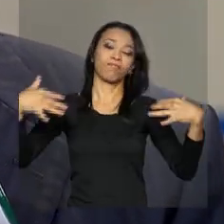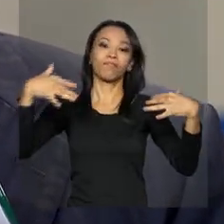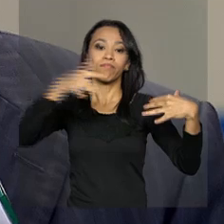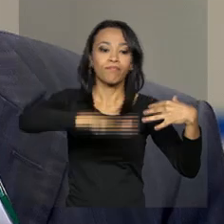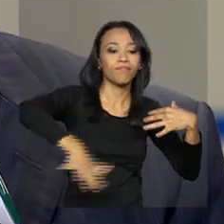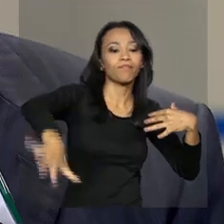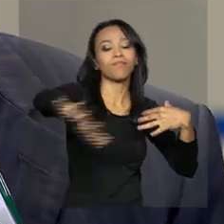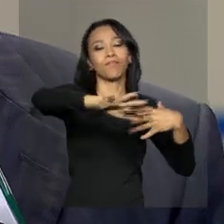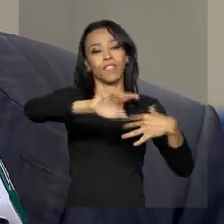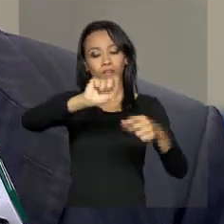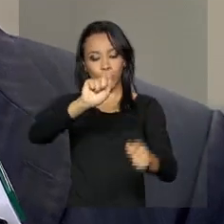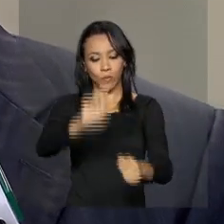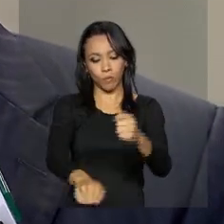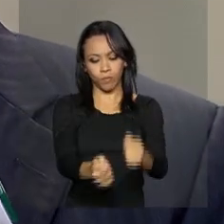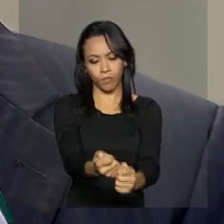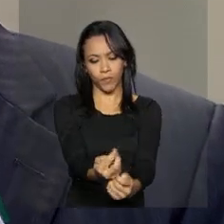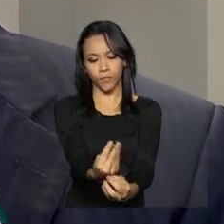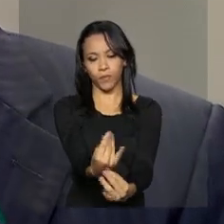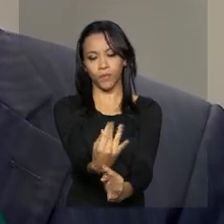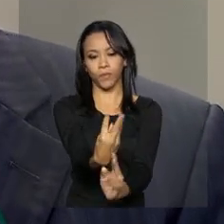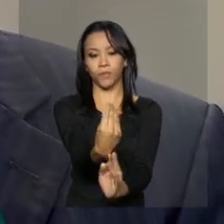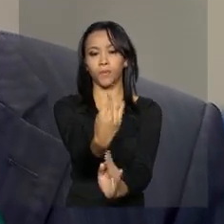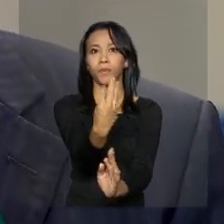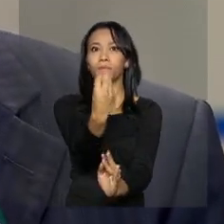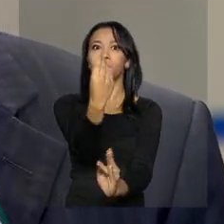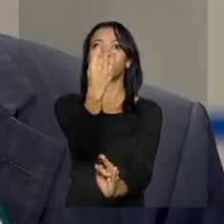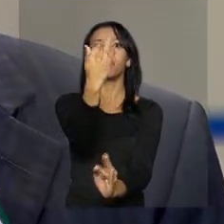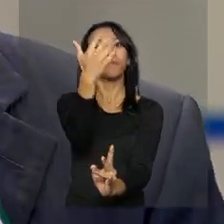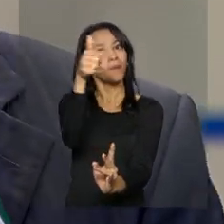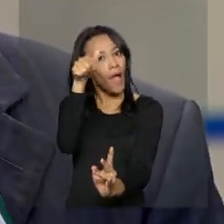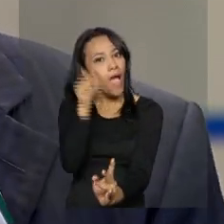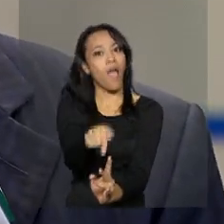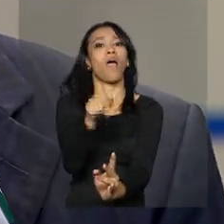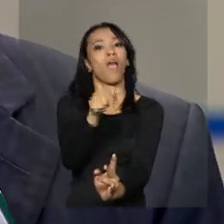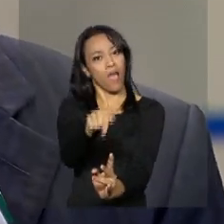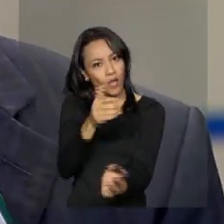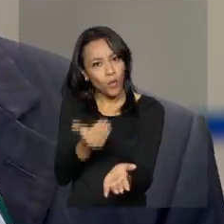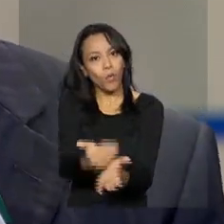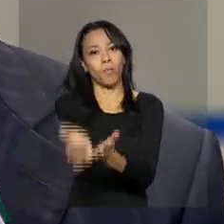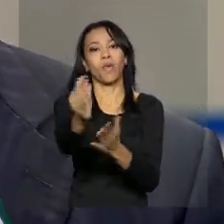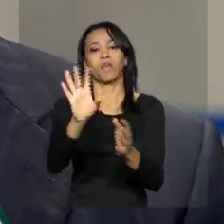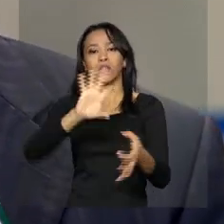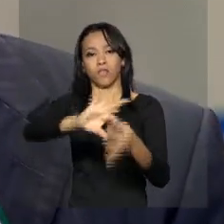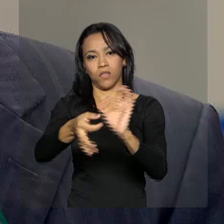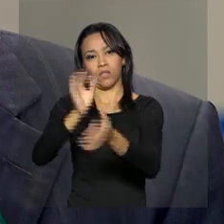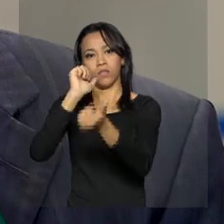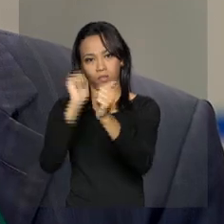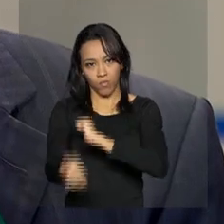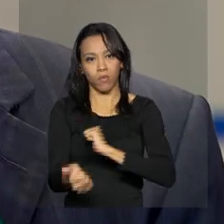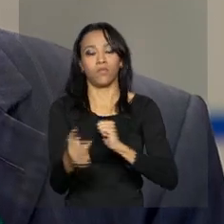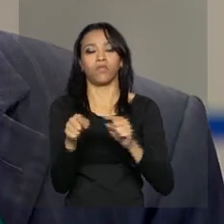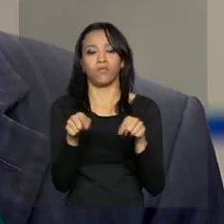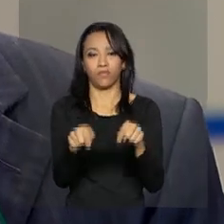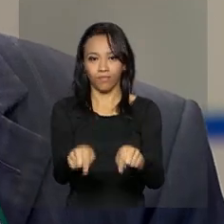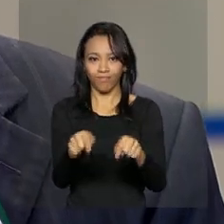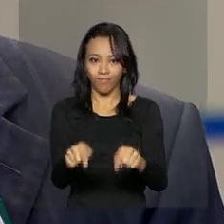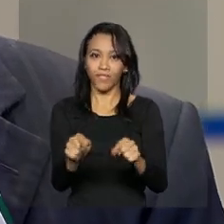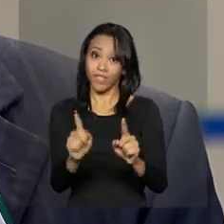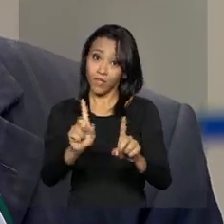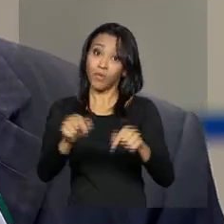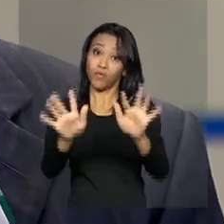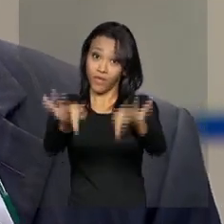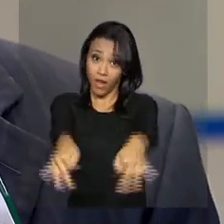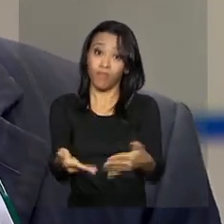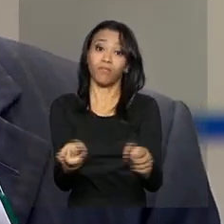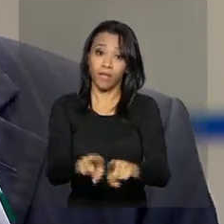a a pira Olímpica e os jogos T início eh e fica ali aceso até o final dos jogos